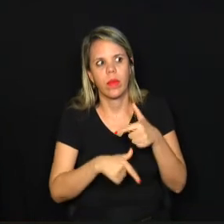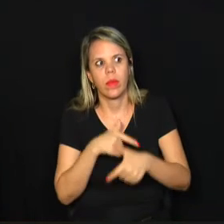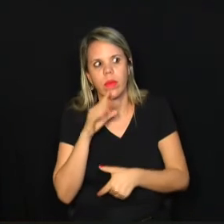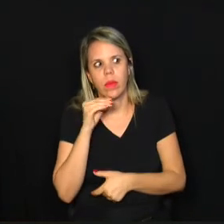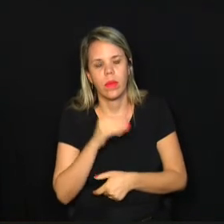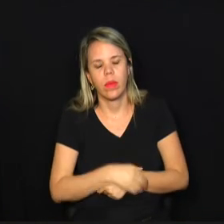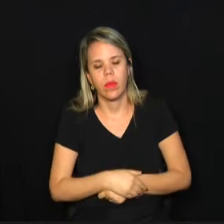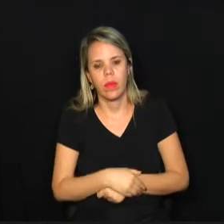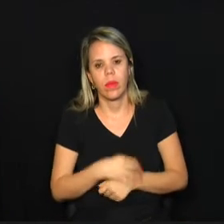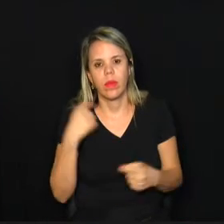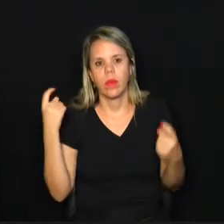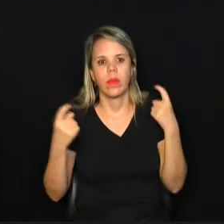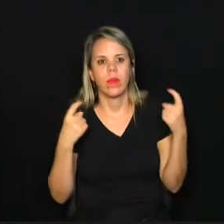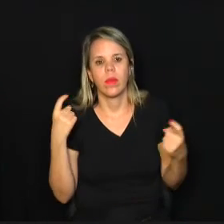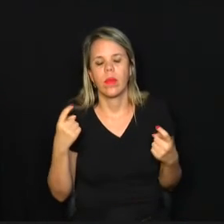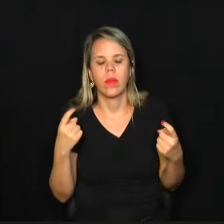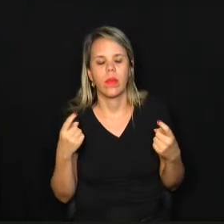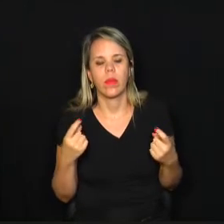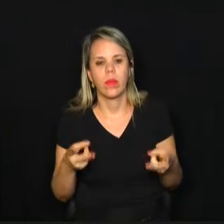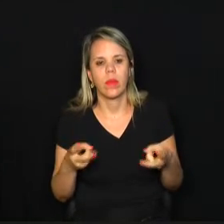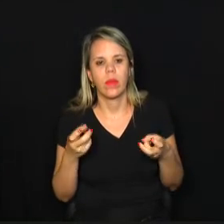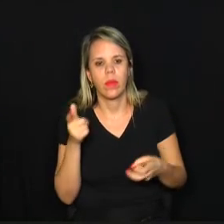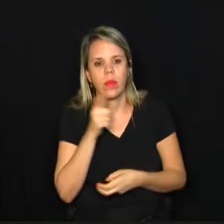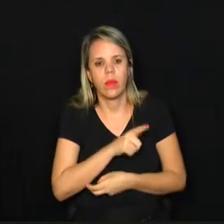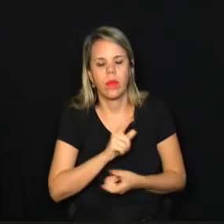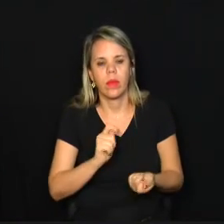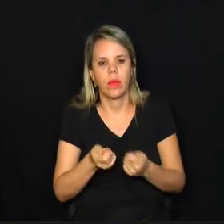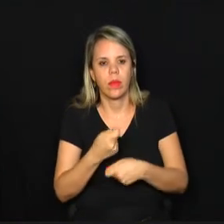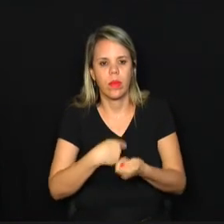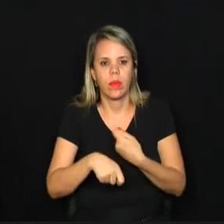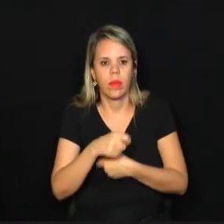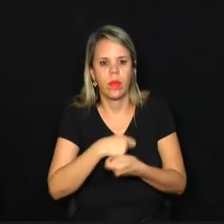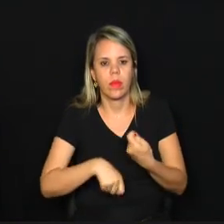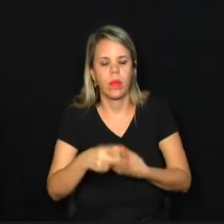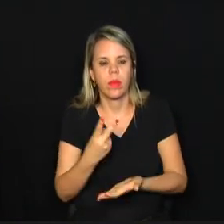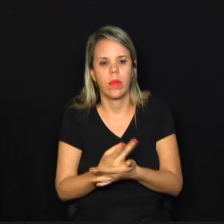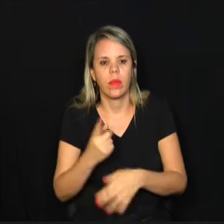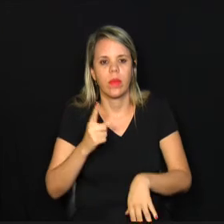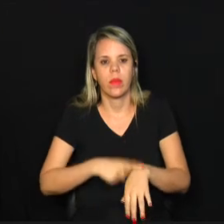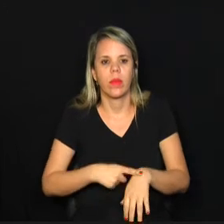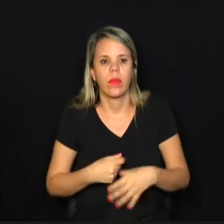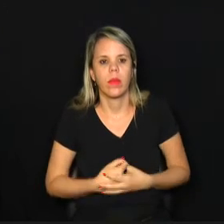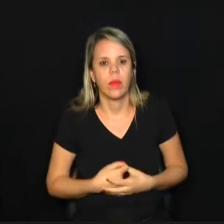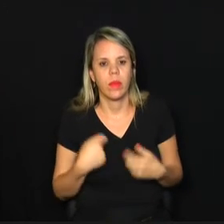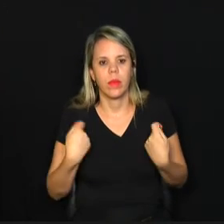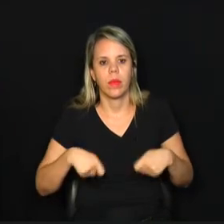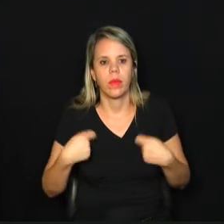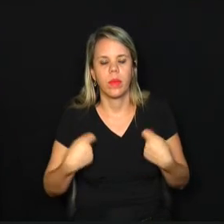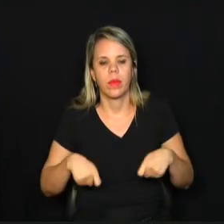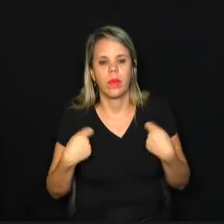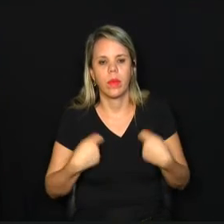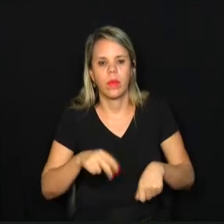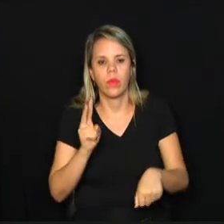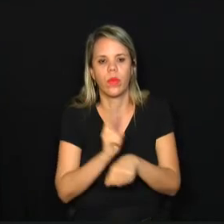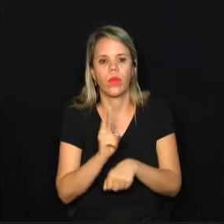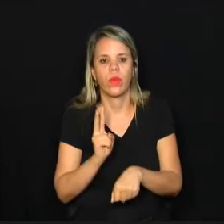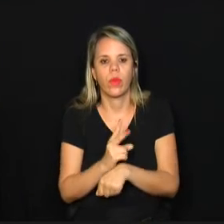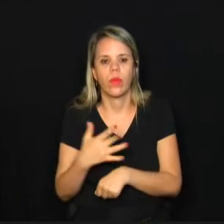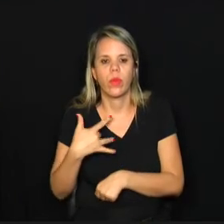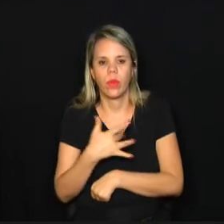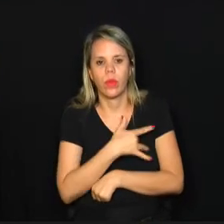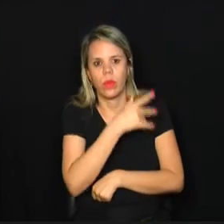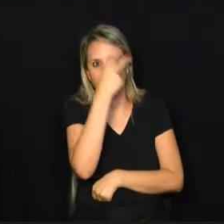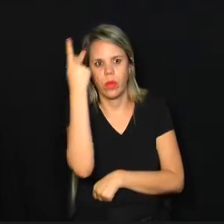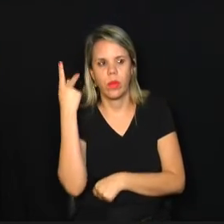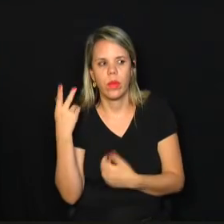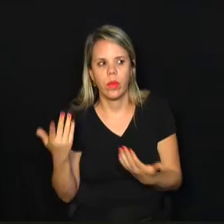trabalhadores, a preocupação em ver como é que nós conseguimos administrar, mas, ao mesmo tempo, nós precisamos cuidar da saúde da